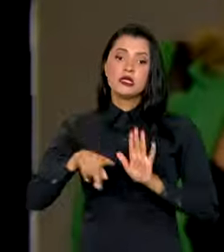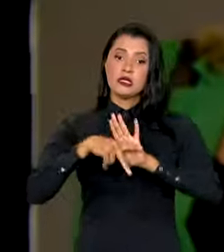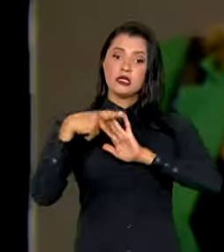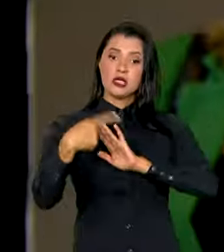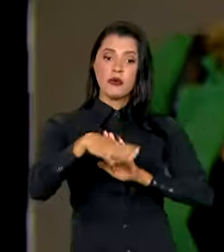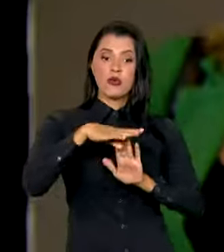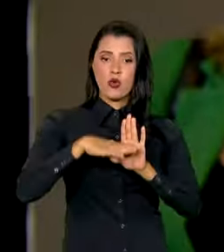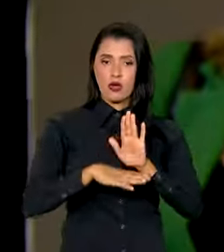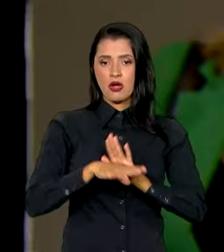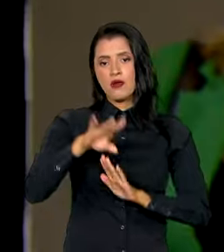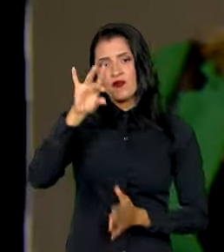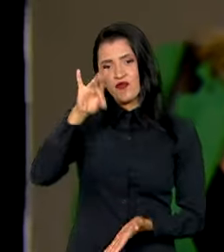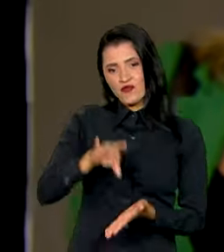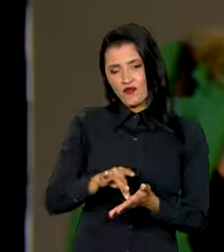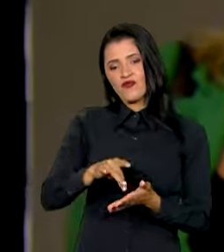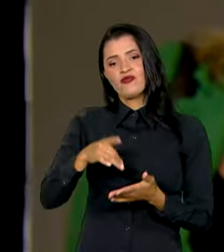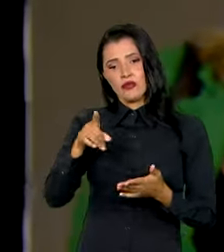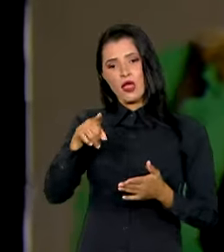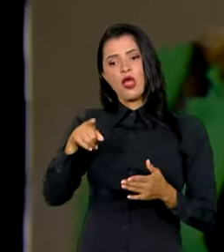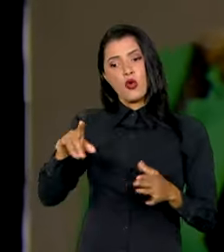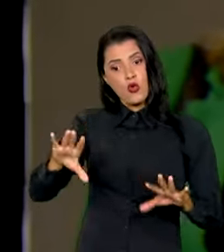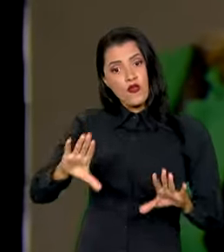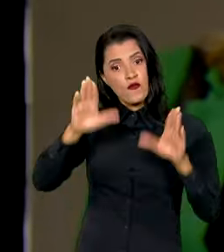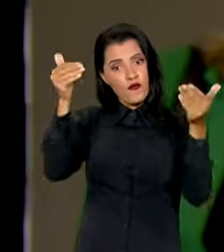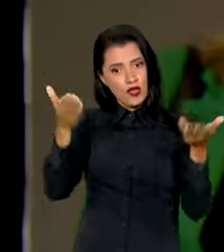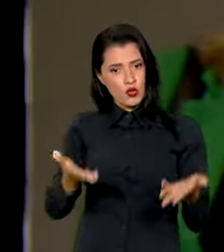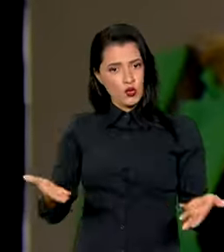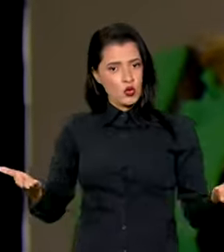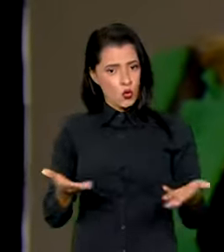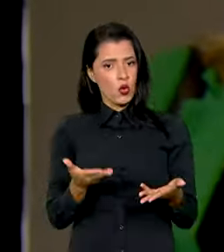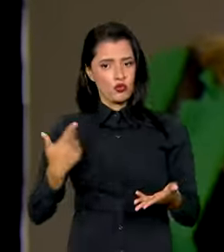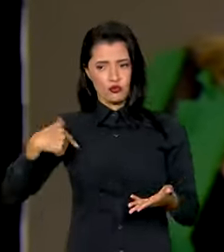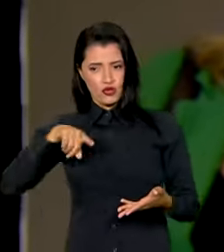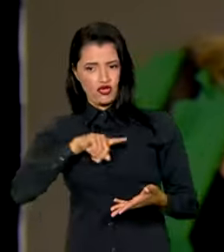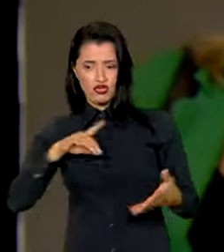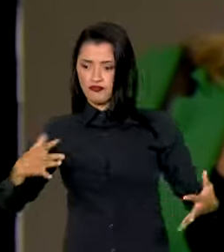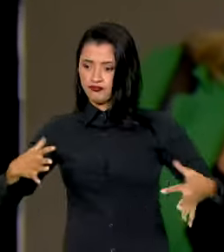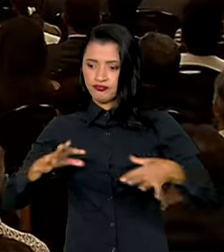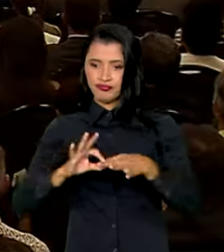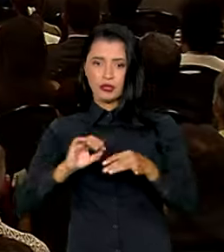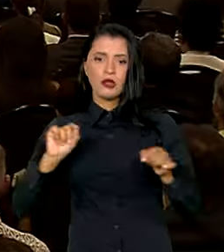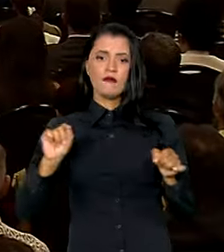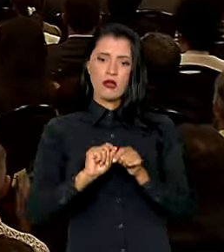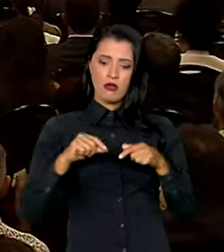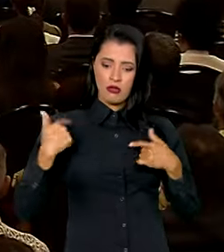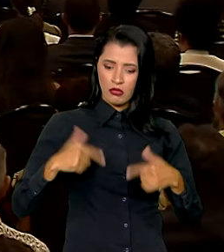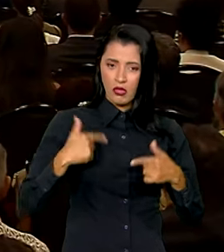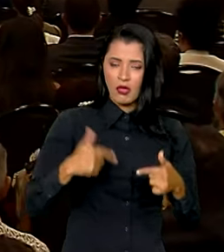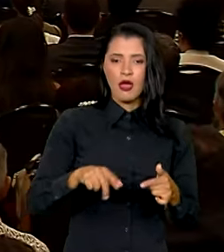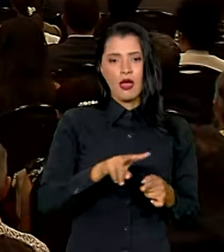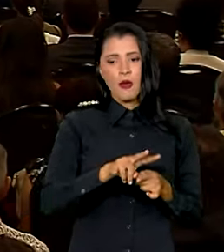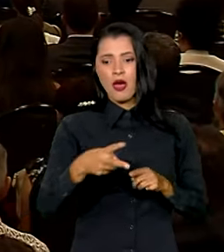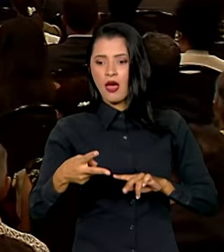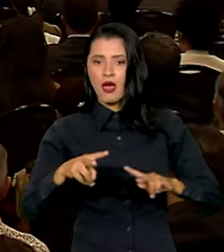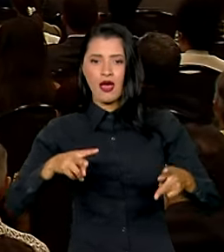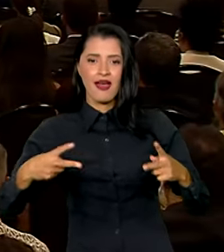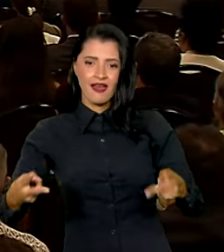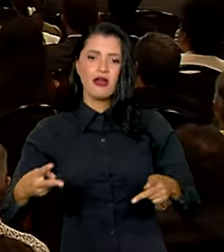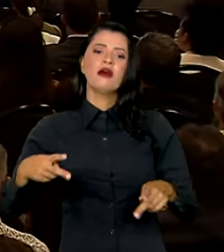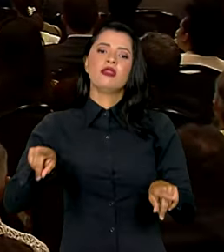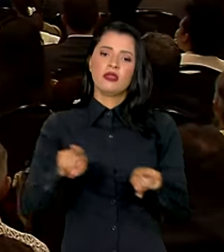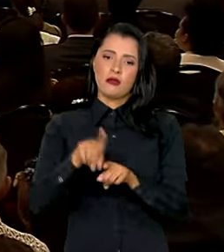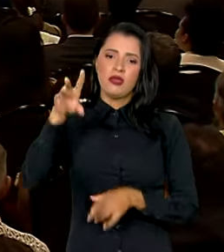é um evento, Pimenta, em que essa construção que nós fizemos no Ministério, ela também se reproduziu no interior